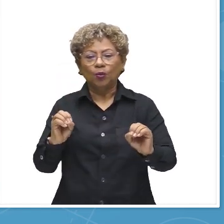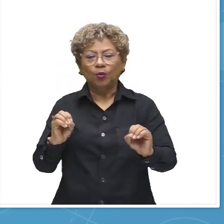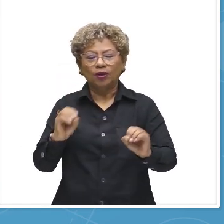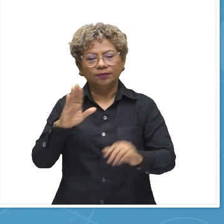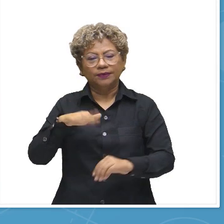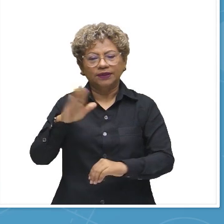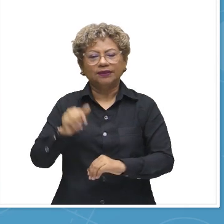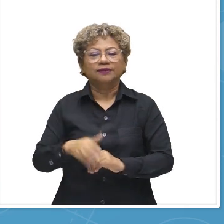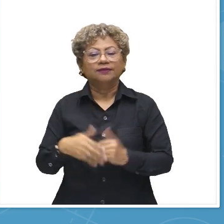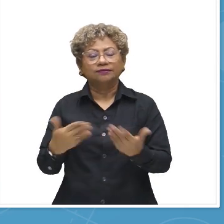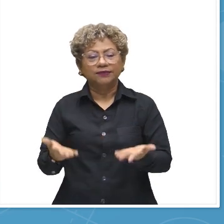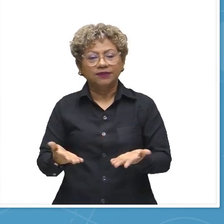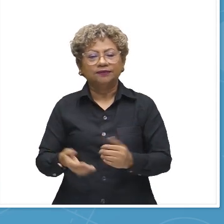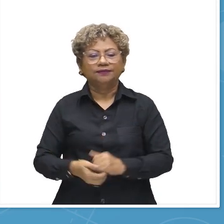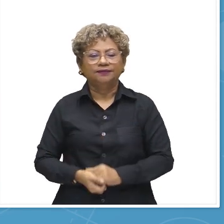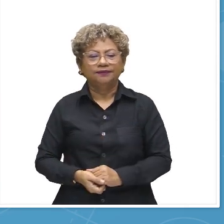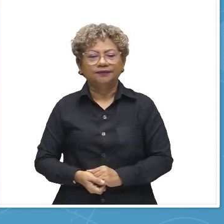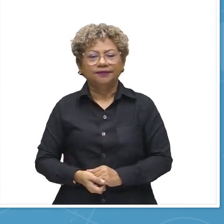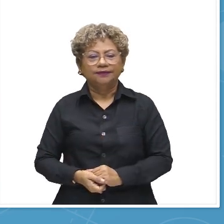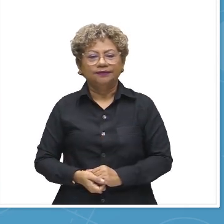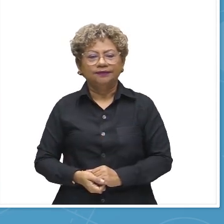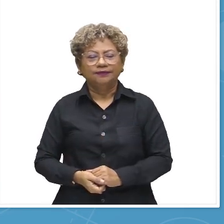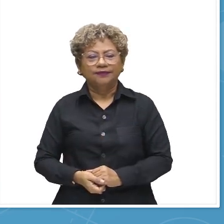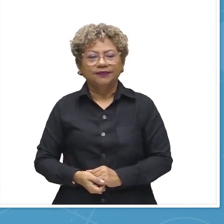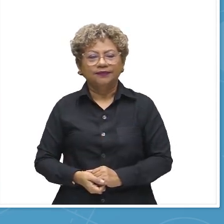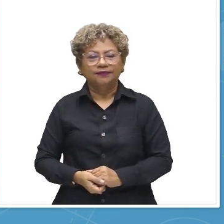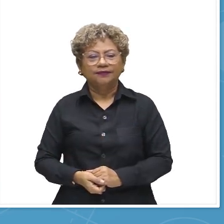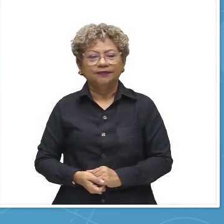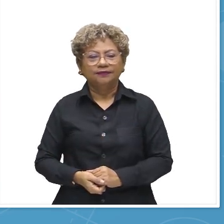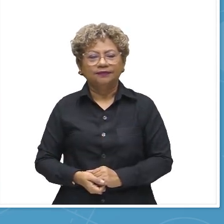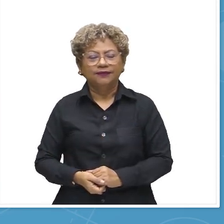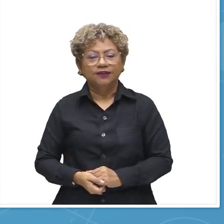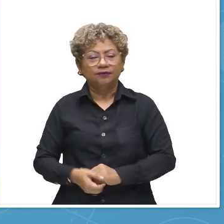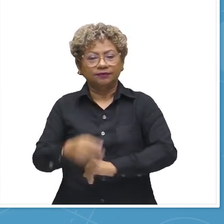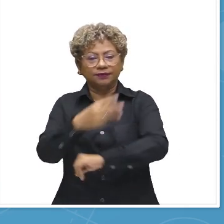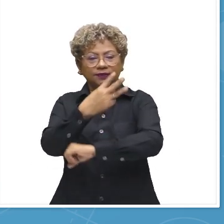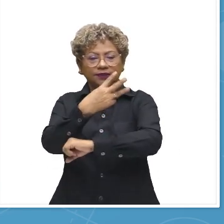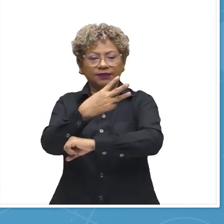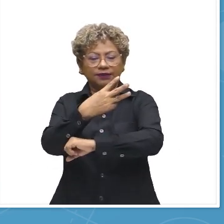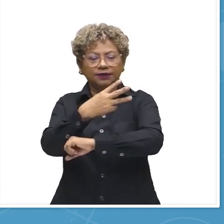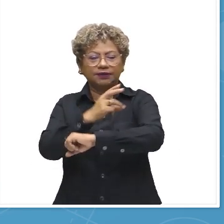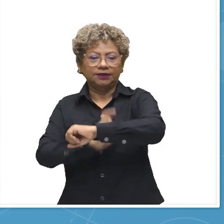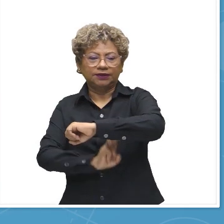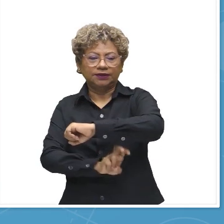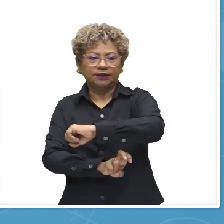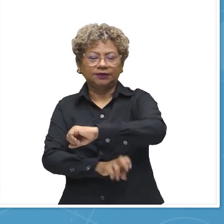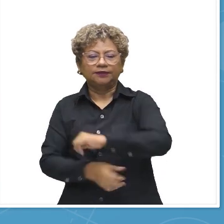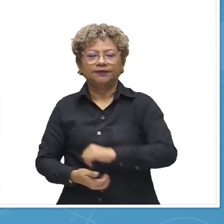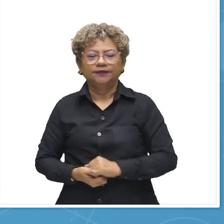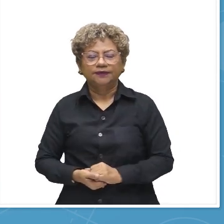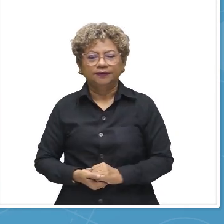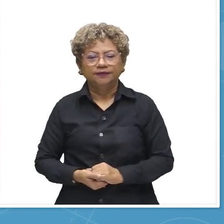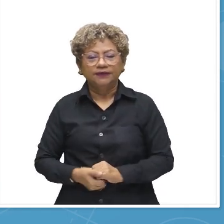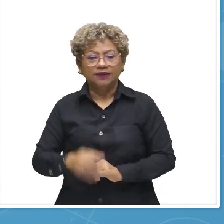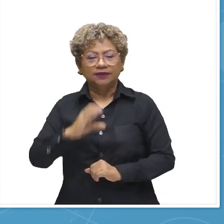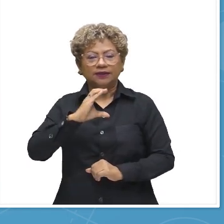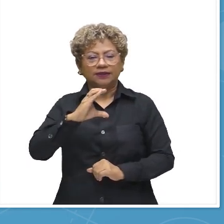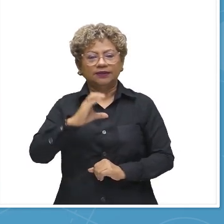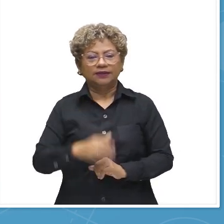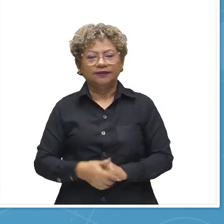2, 3, 4. Dessas 4 partes, 3 estão pintadas. Então, a letra A fica 3/4.